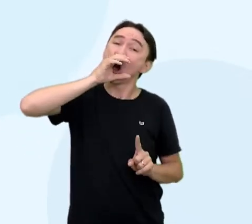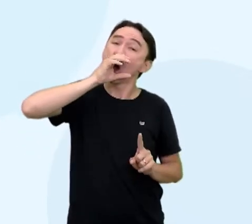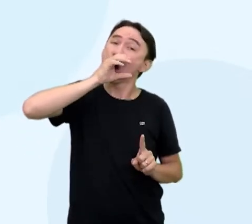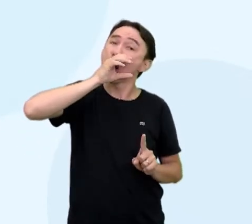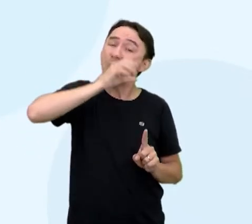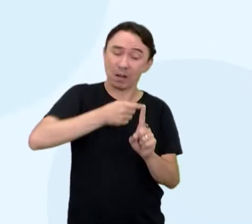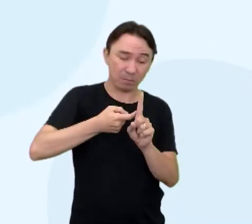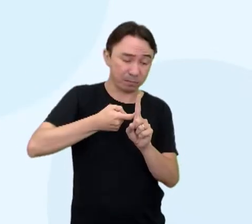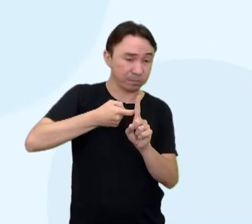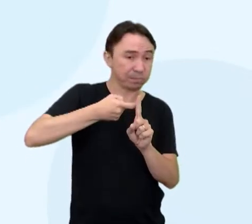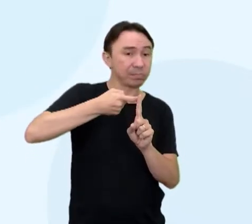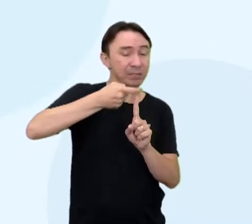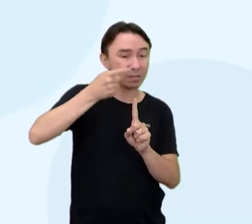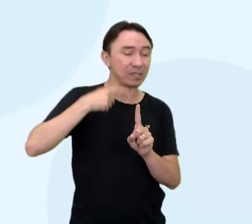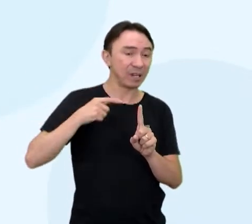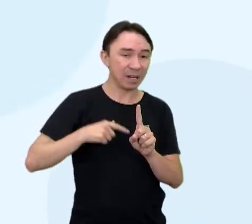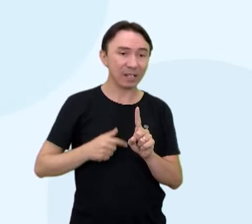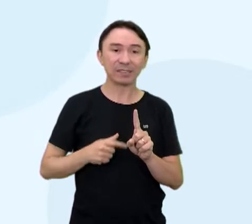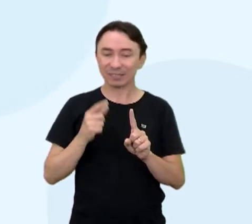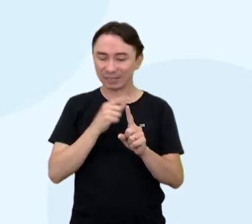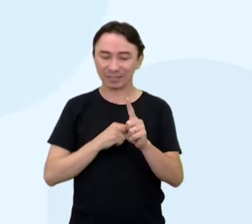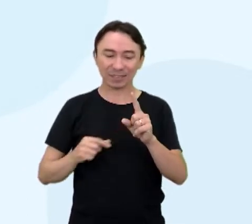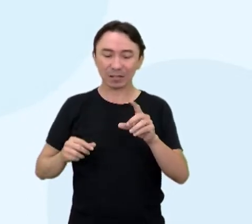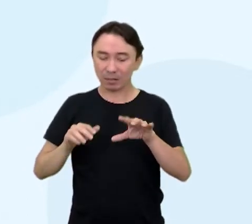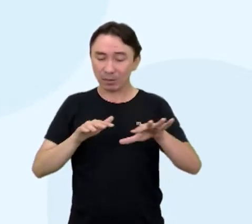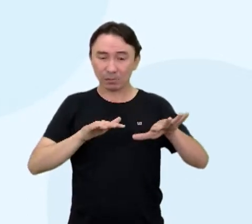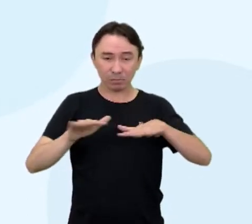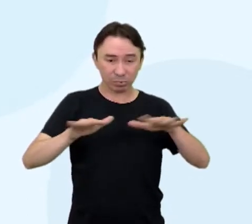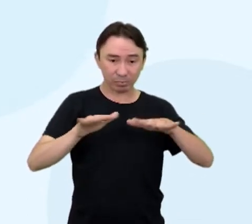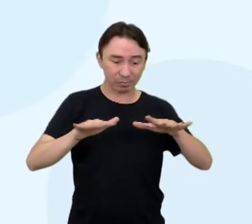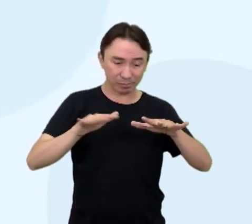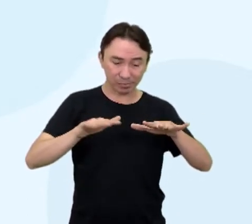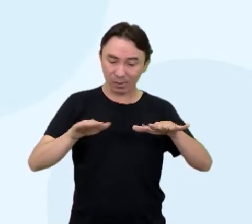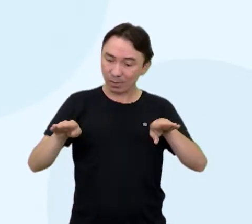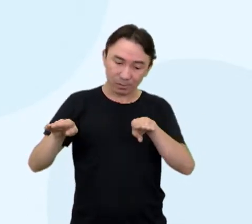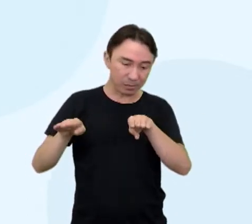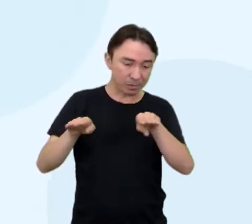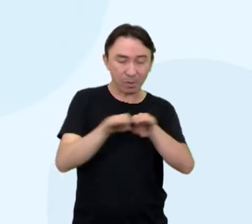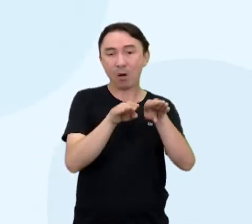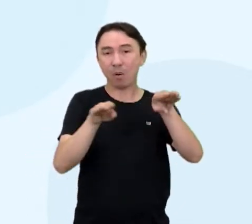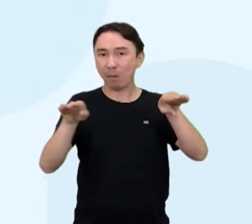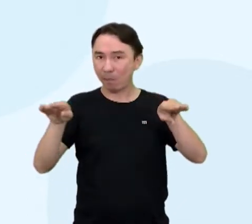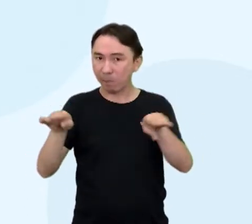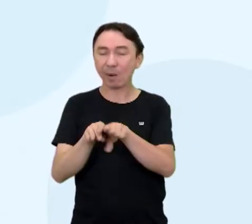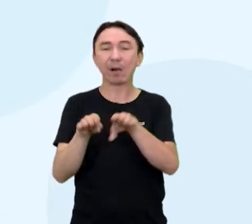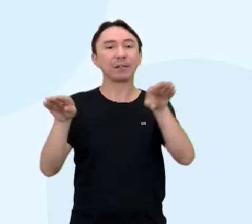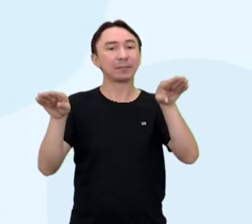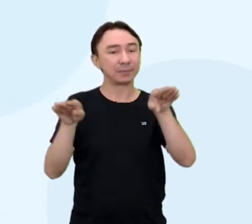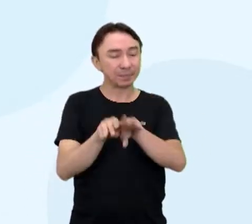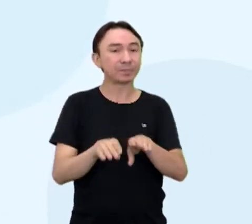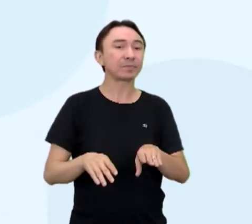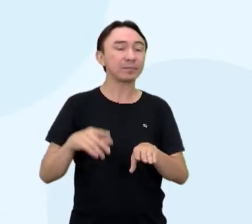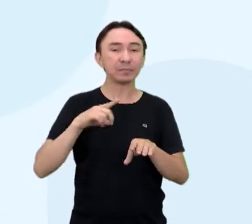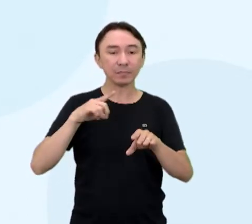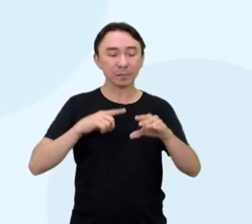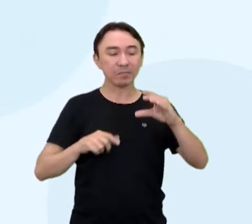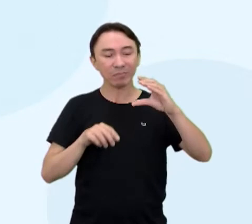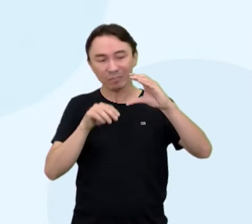esse movimento aí do magma movimentando aí as placas tectônicas, né? Cerca de